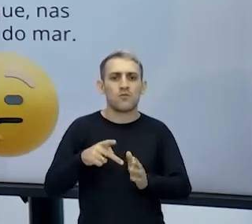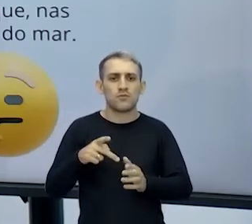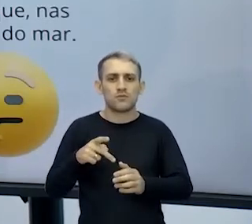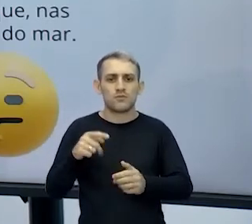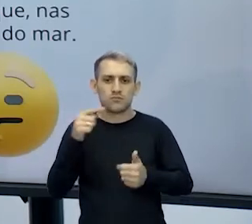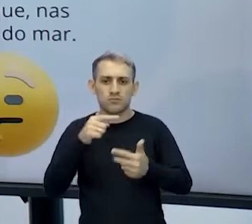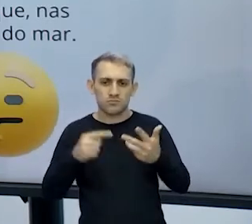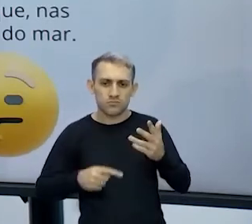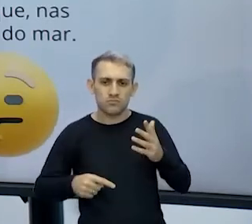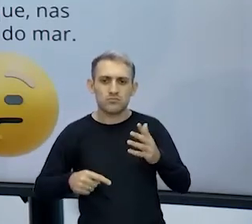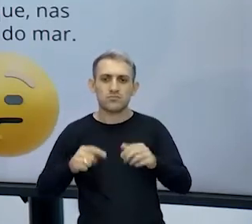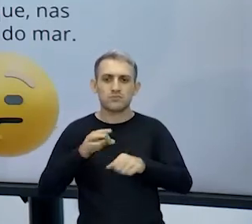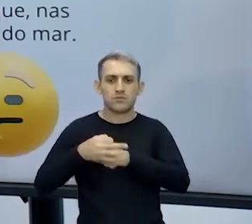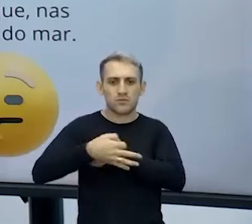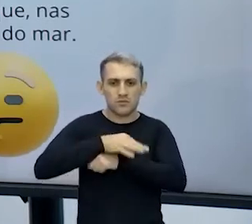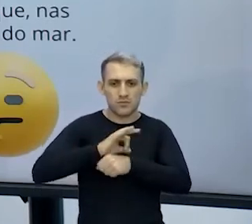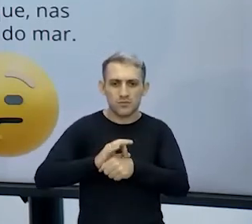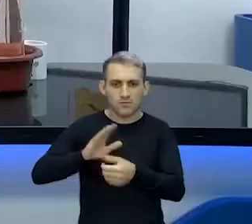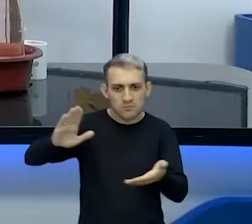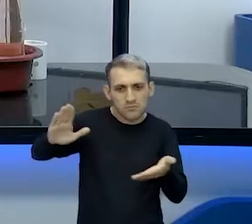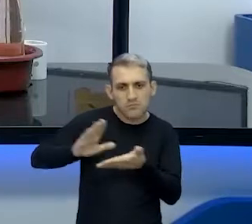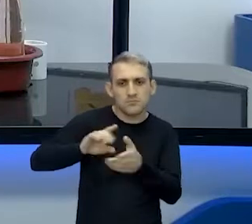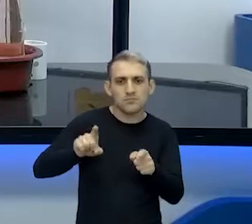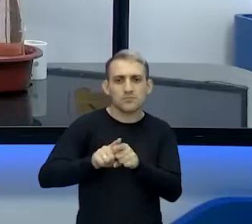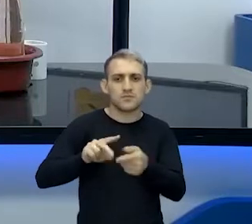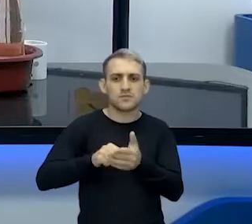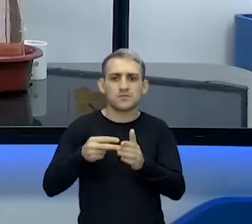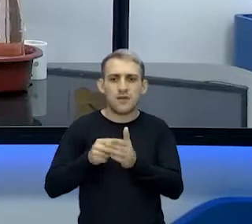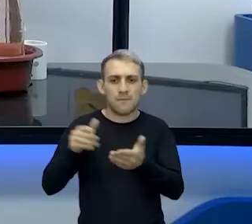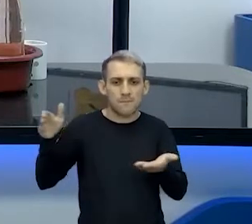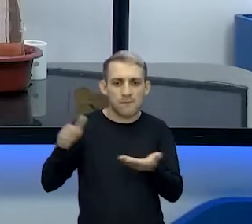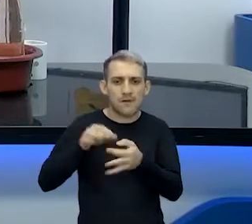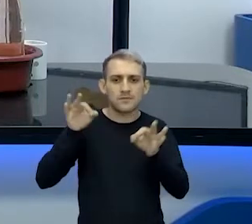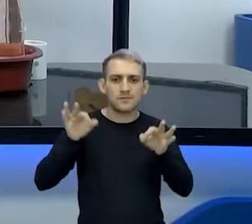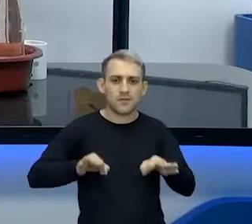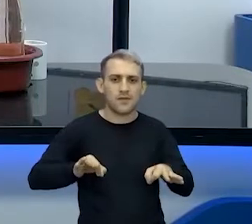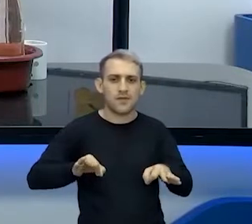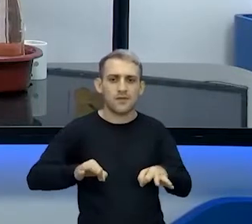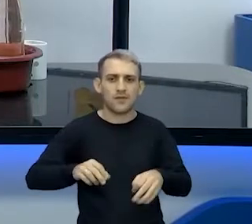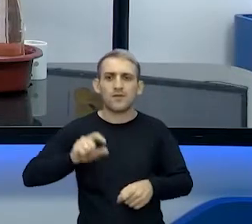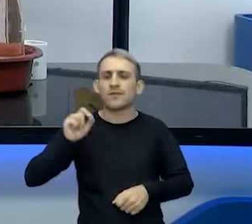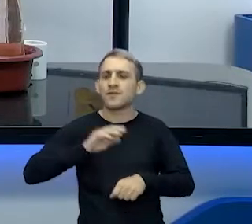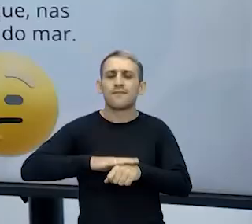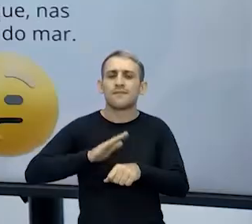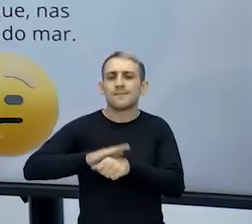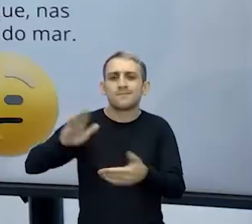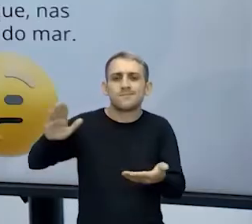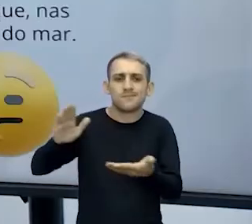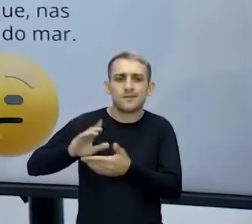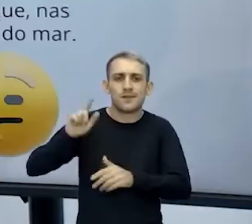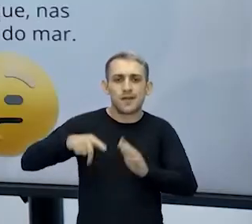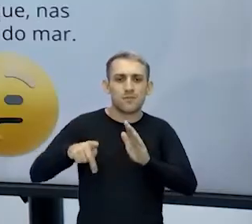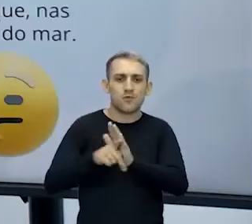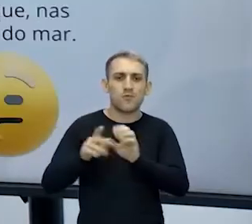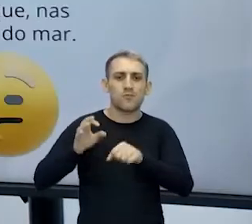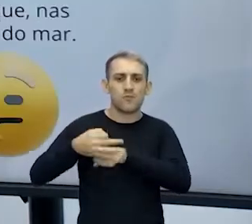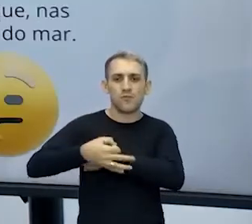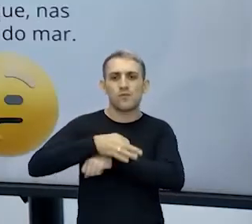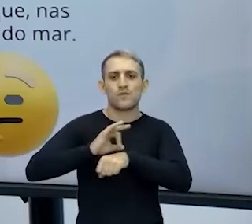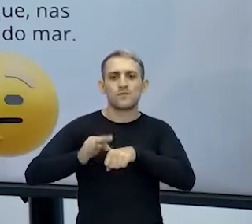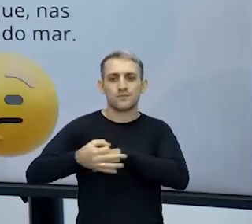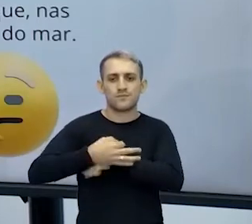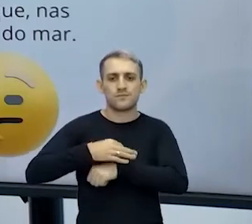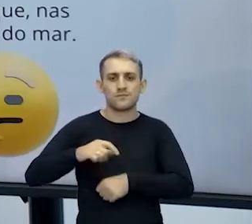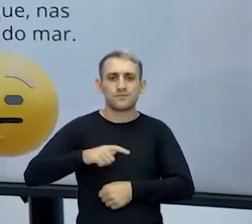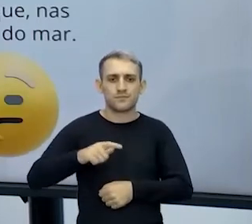cada molécula tá pressionando, tem a ver com a pressão também. Ali a pressão do líquido, quem tá provocando a pressão ali? As próprias moléculas, né? Quando você